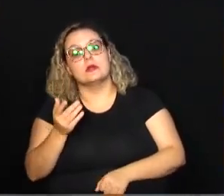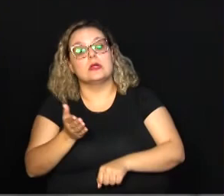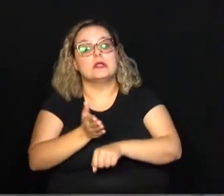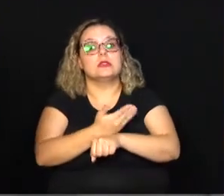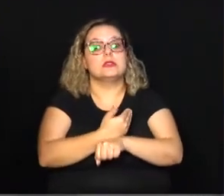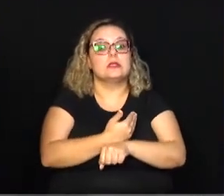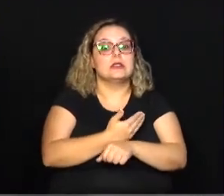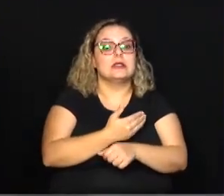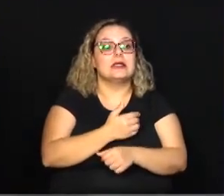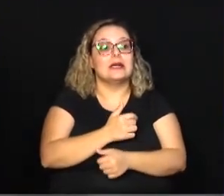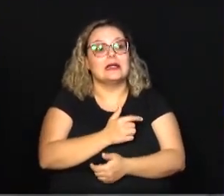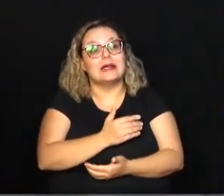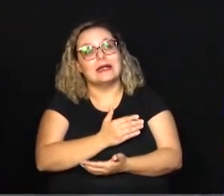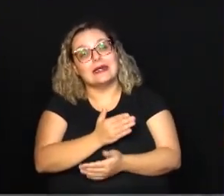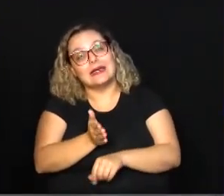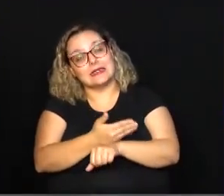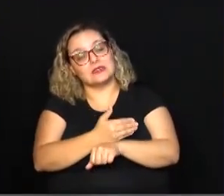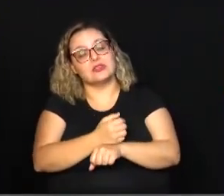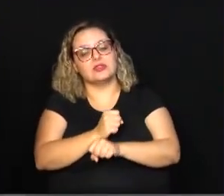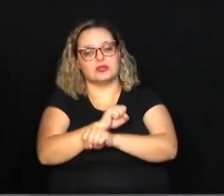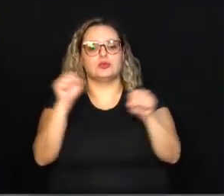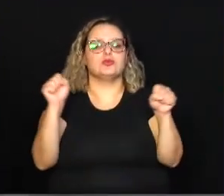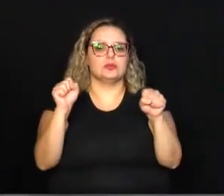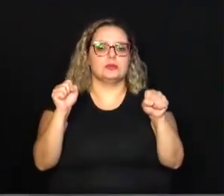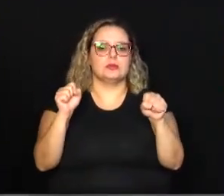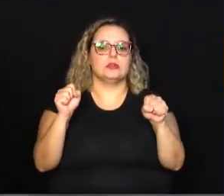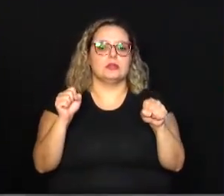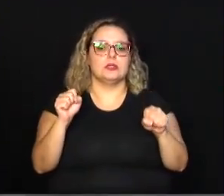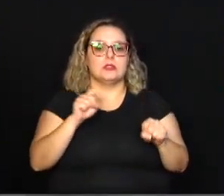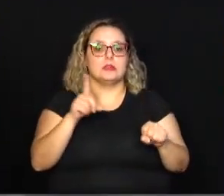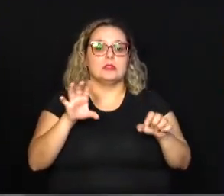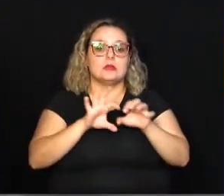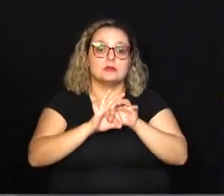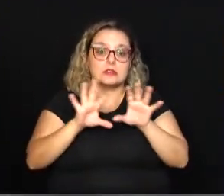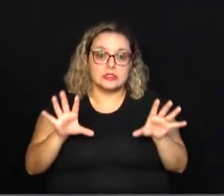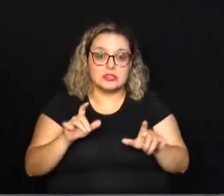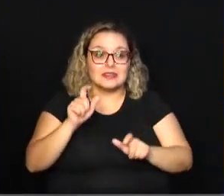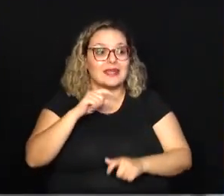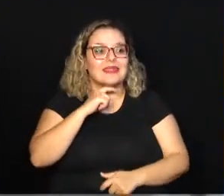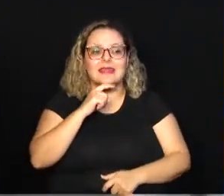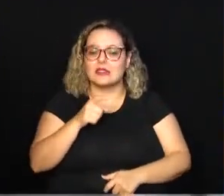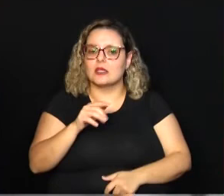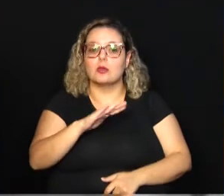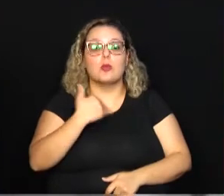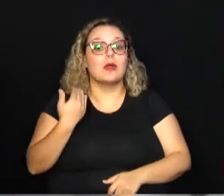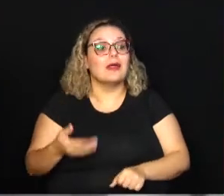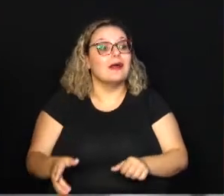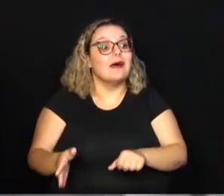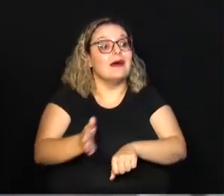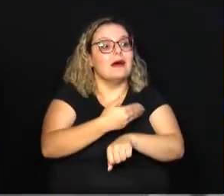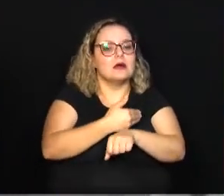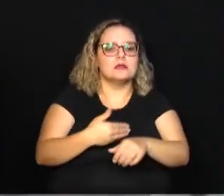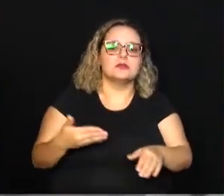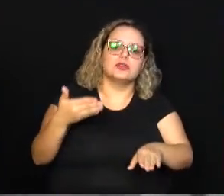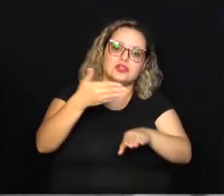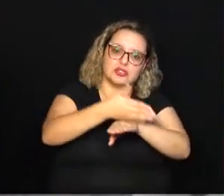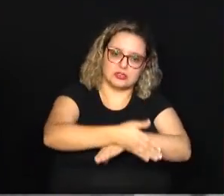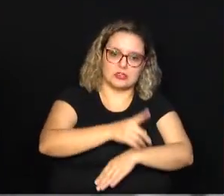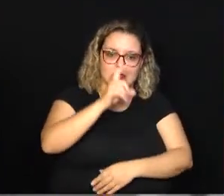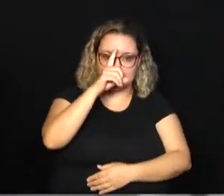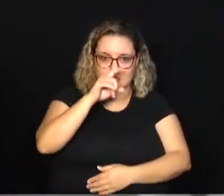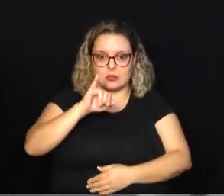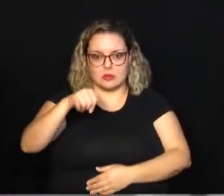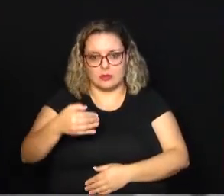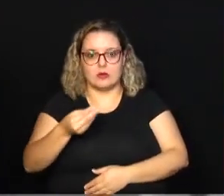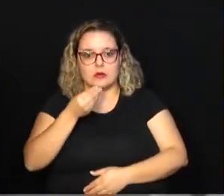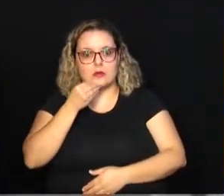não deixar colapsar, não deixar ninguém morrer antes de entrar no hospital. Eu preciso deixar claro para todo mundo, vou aproveitar a oportunidade,